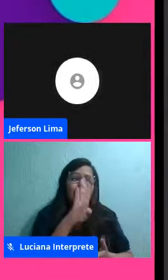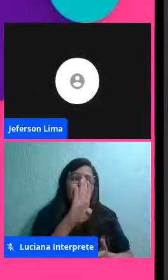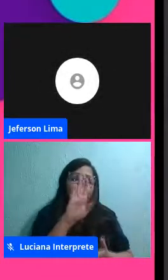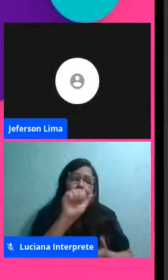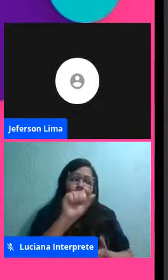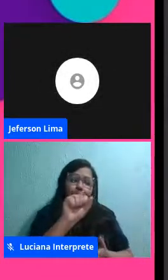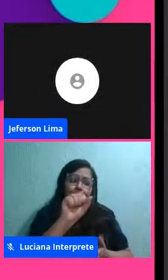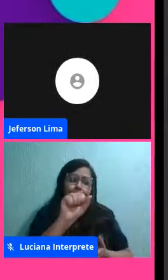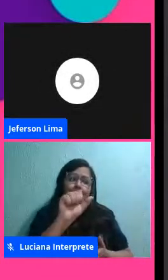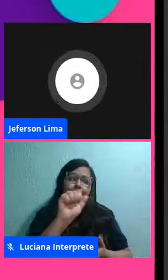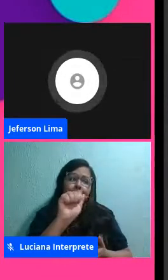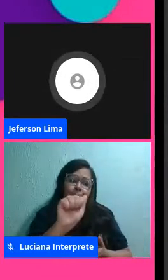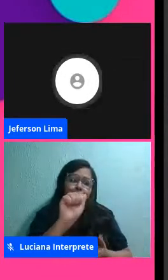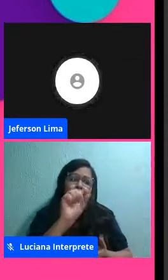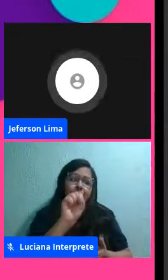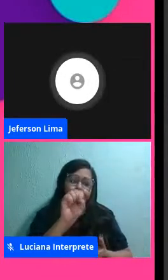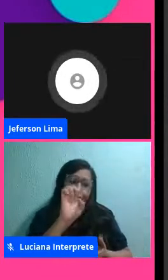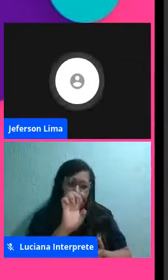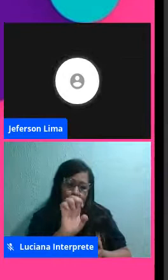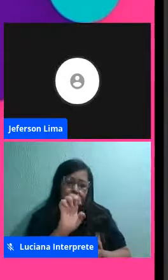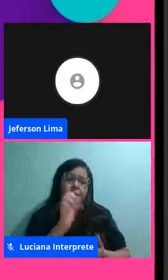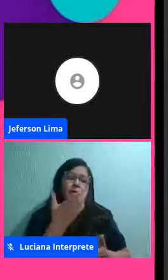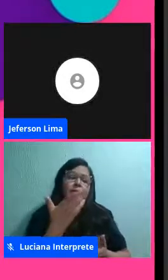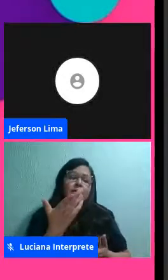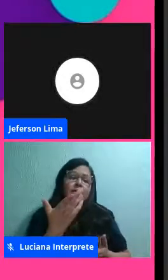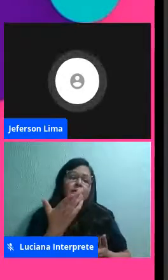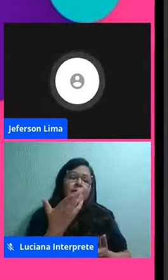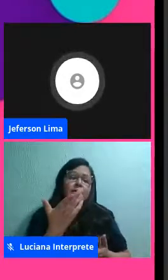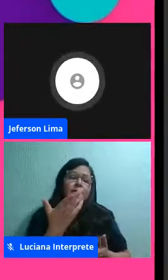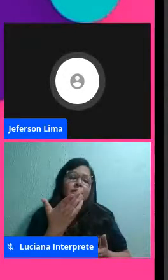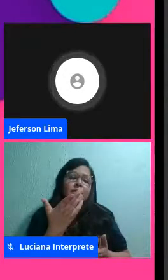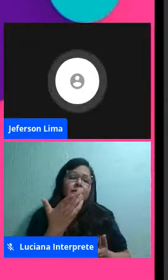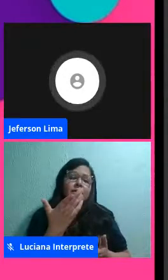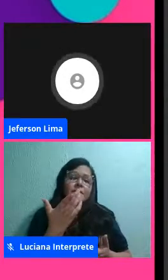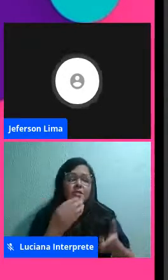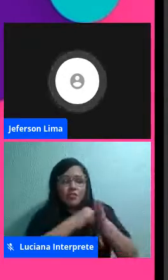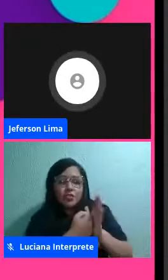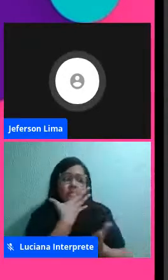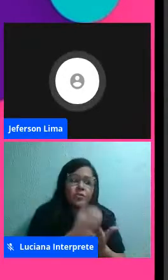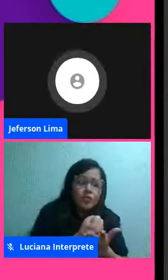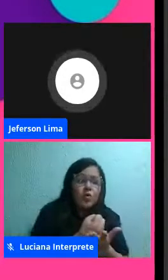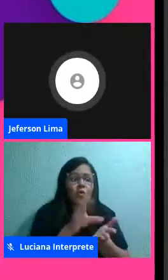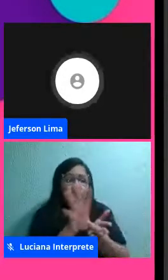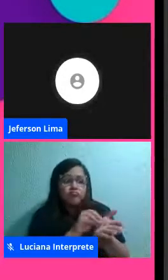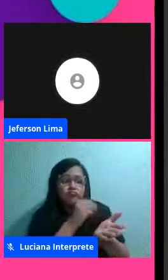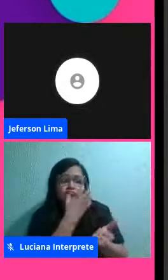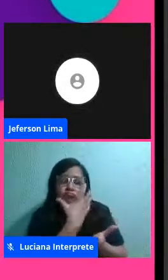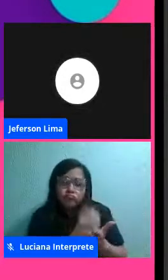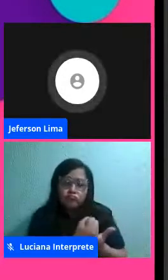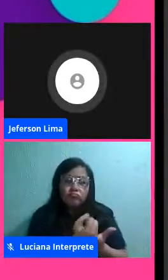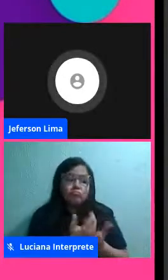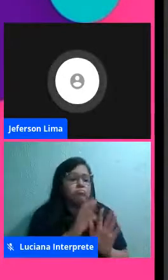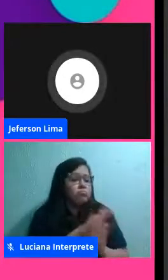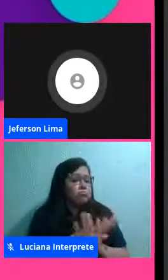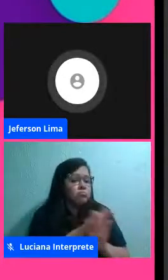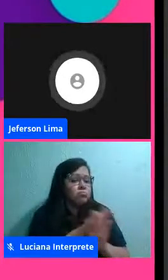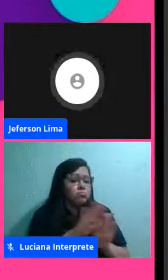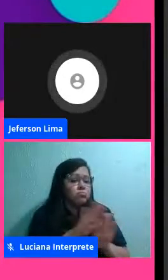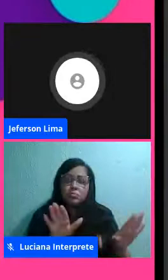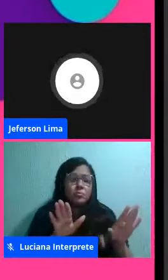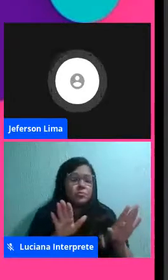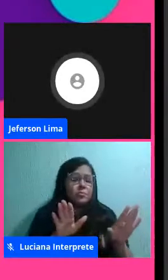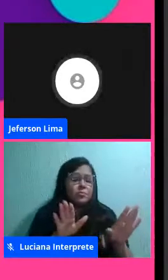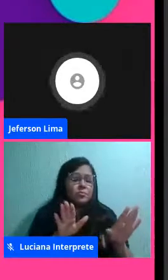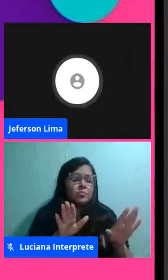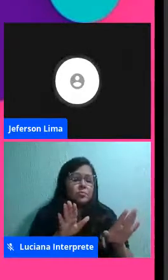Certinho? Fechou? Salvou? Acabou. O que, que nosso sisteminha aqui vai fazer? Ele vai receber uma